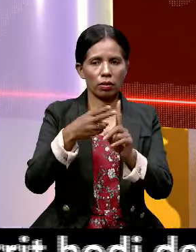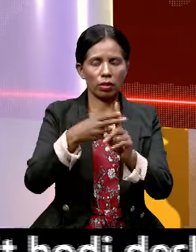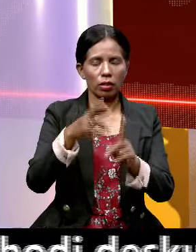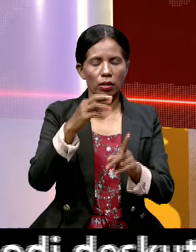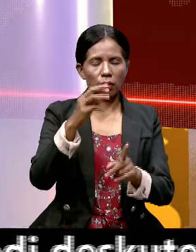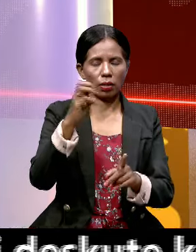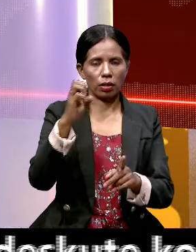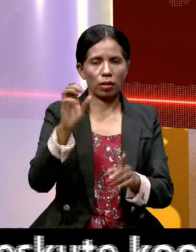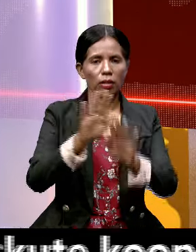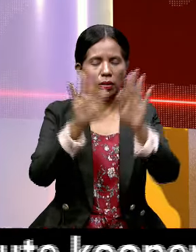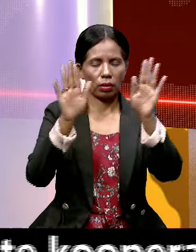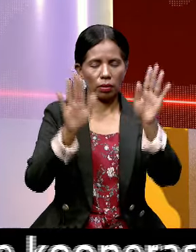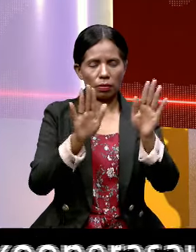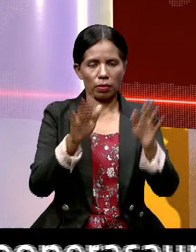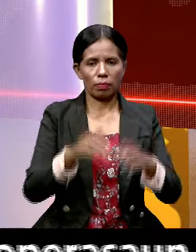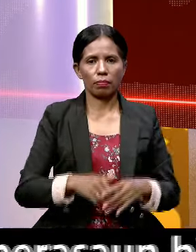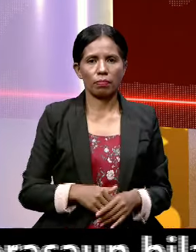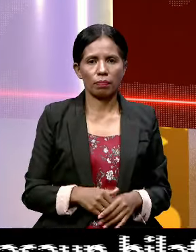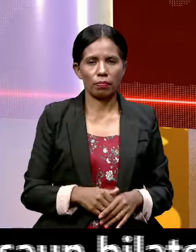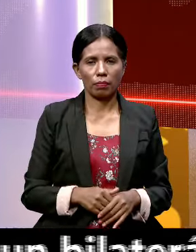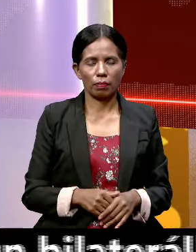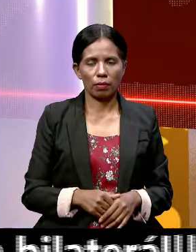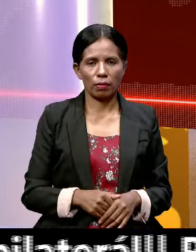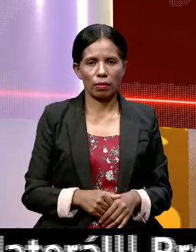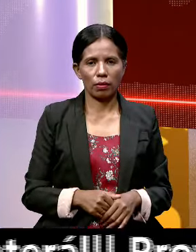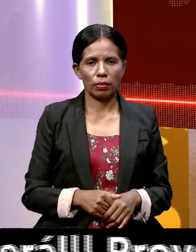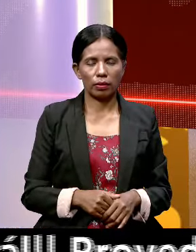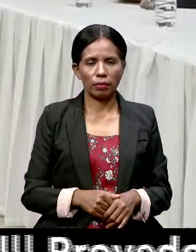Dili Domingo foi na Lejne.